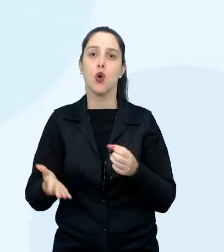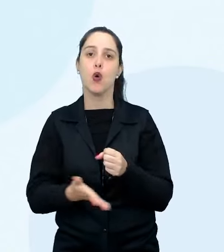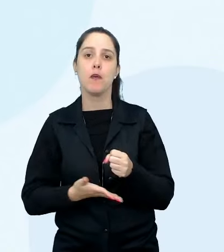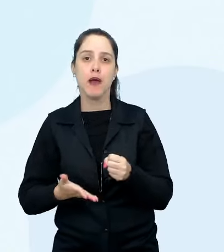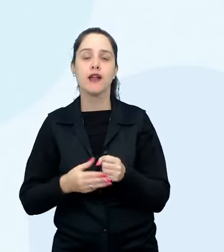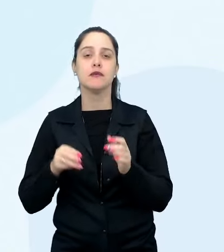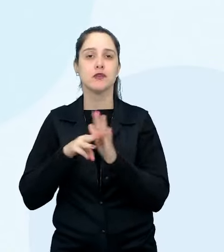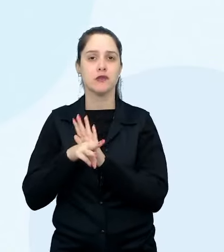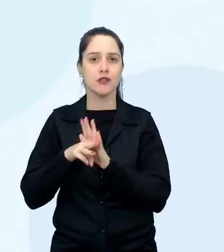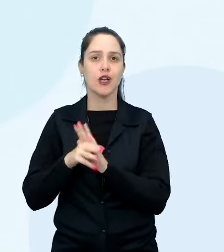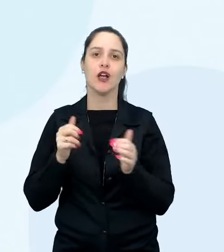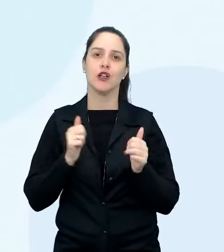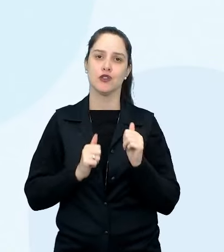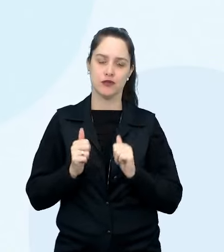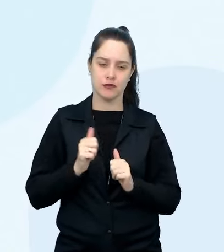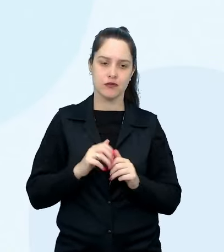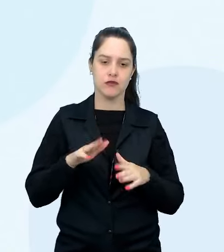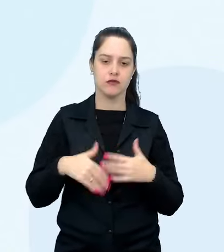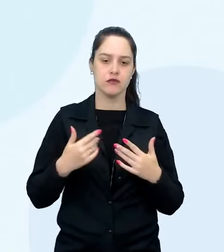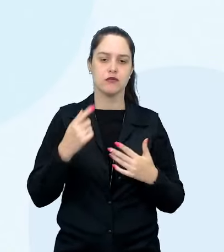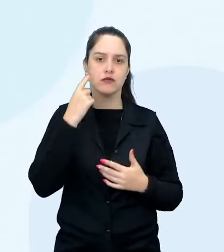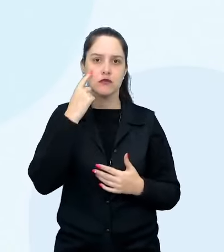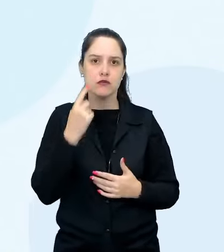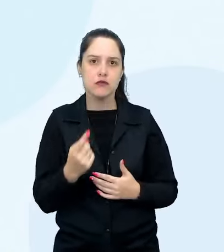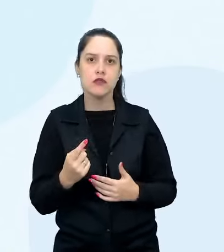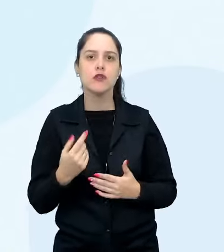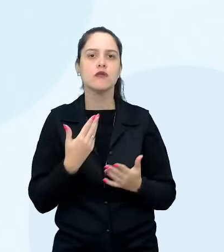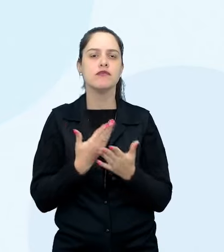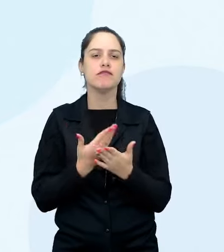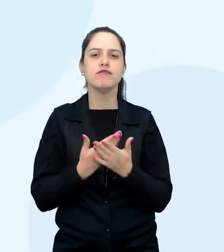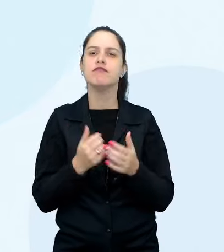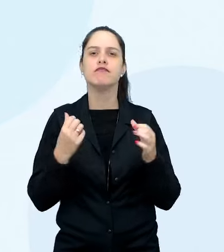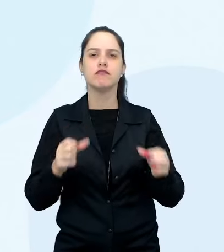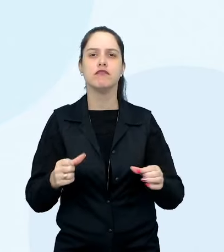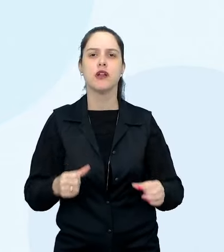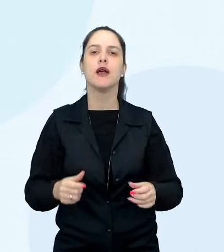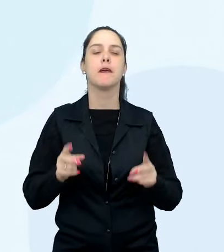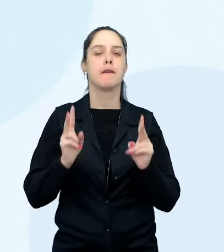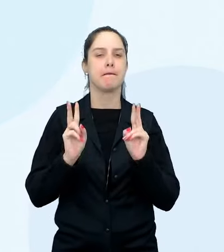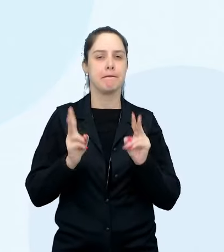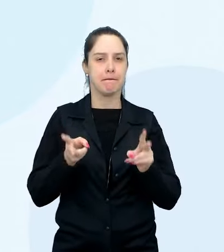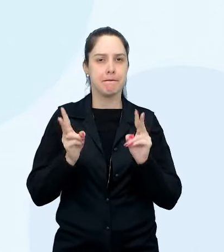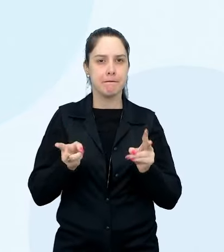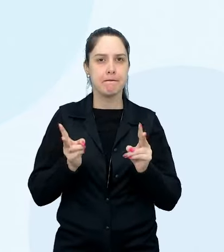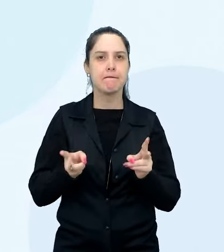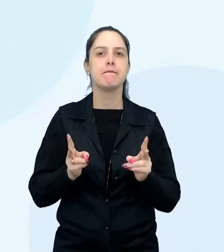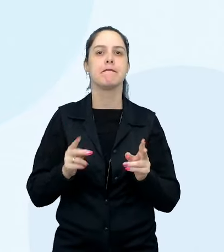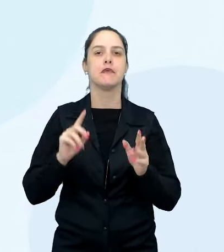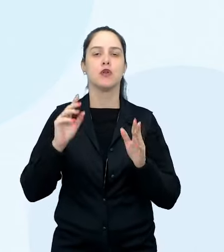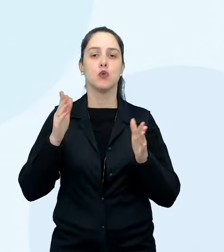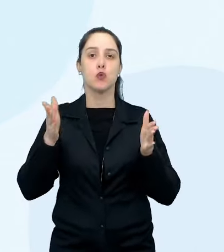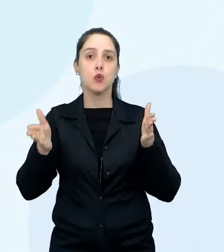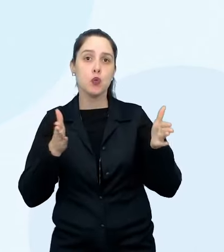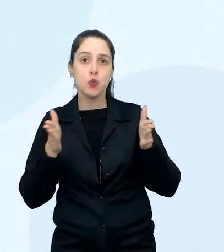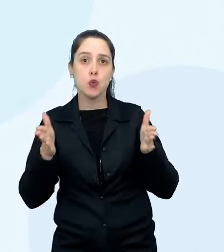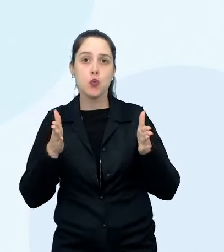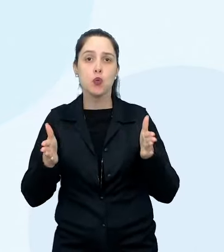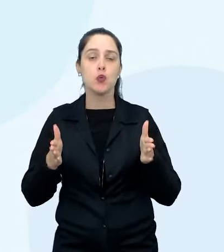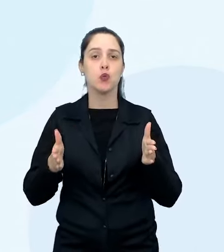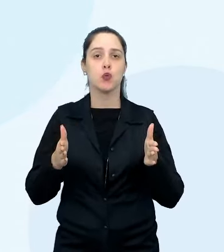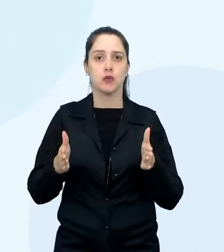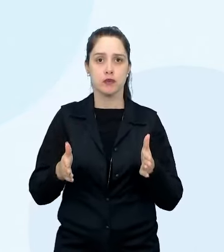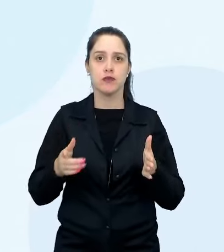metodologias ativas. E aí a gente vai olhar para a esfera do estudante. Mesma coisa, num dado momento, por um longo